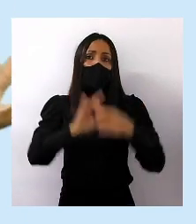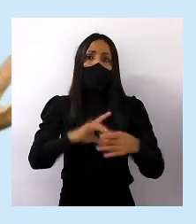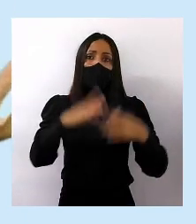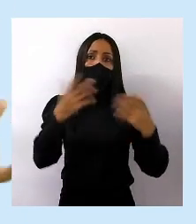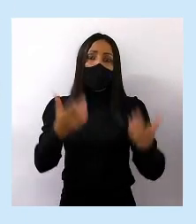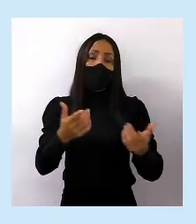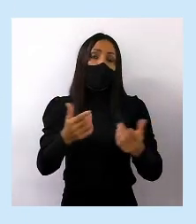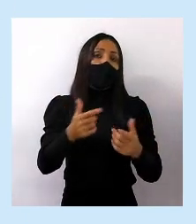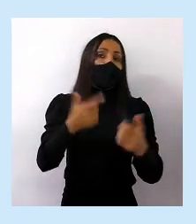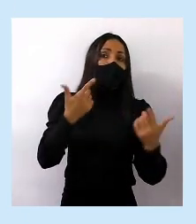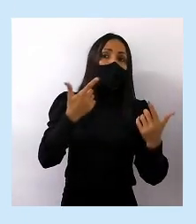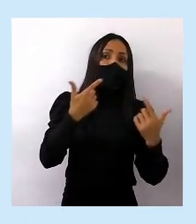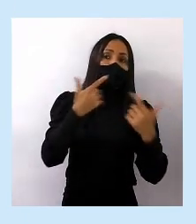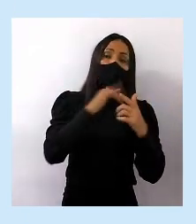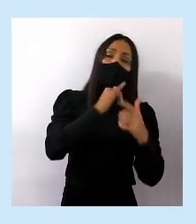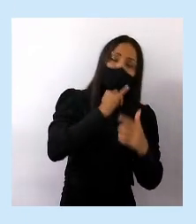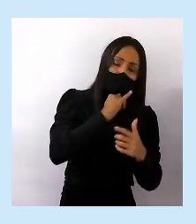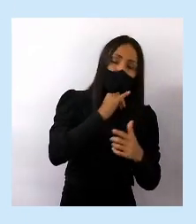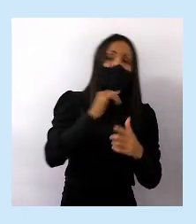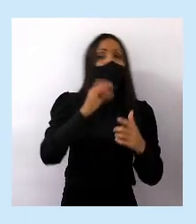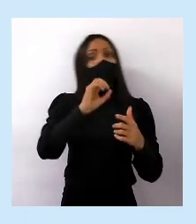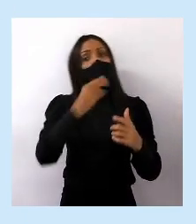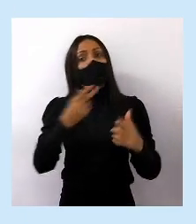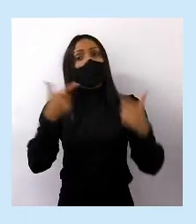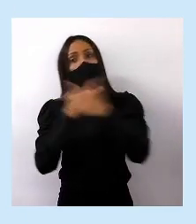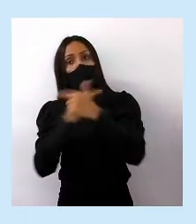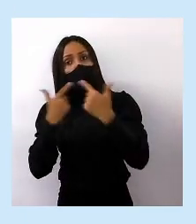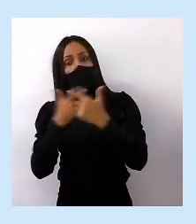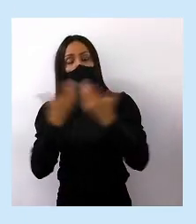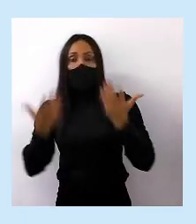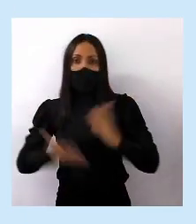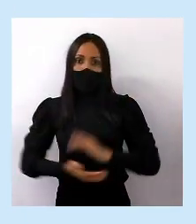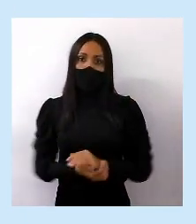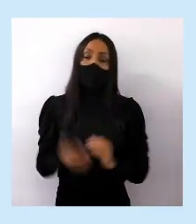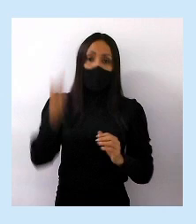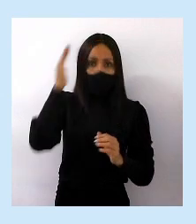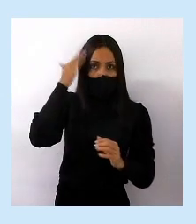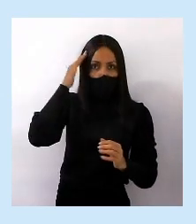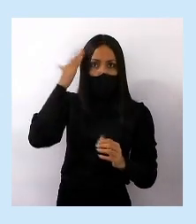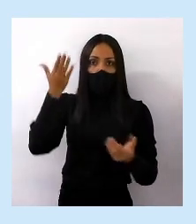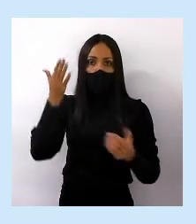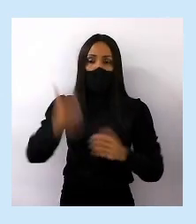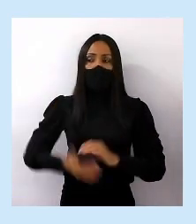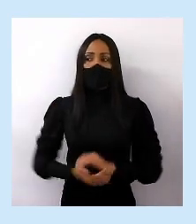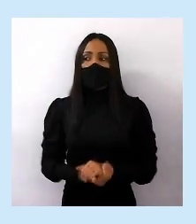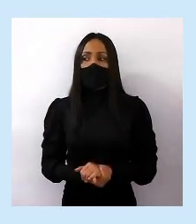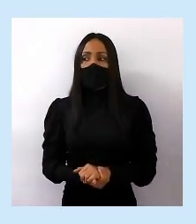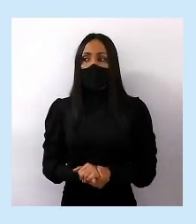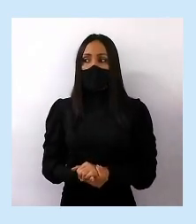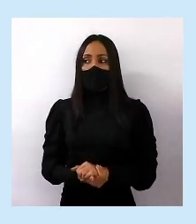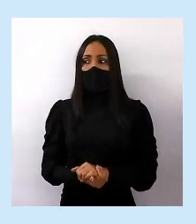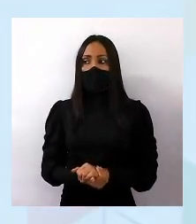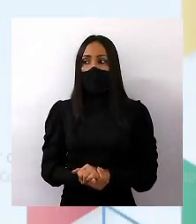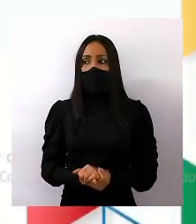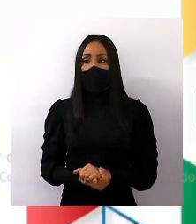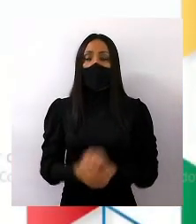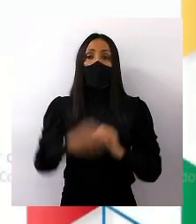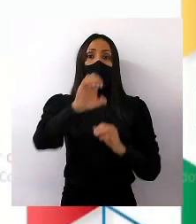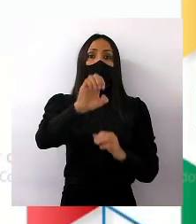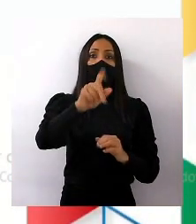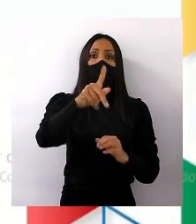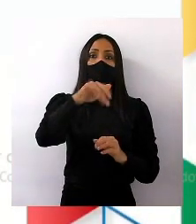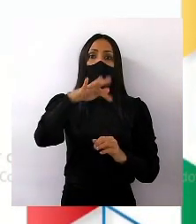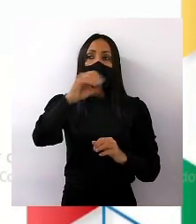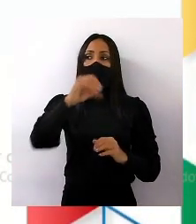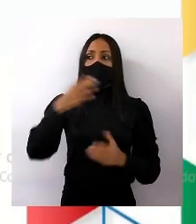triste, tá? Drama pode ser comédia ou tragédia, ok? Entenderam? Passando aqui, ó, olha o épico. Veja essa